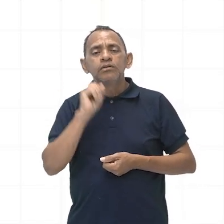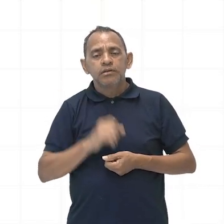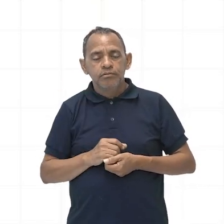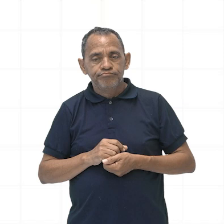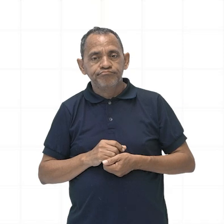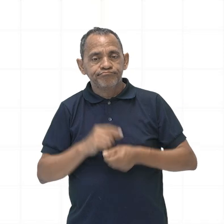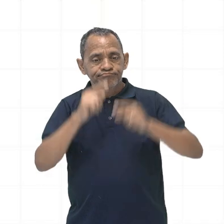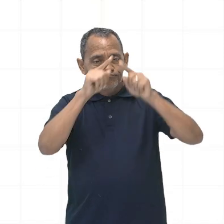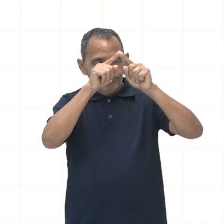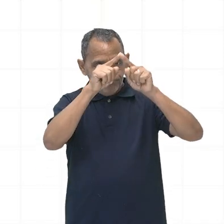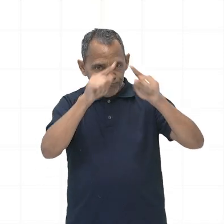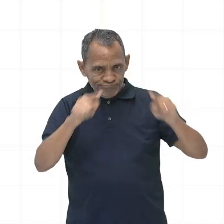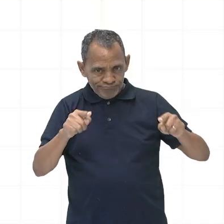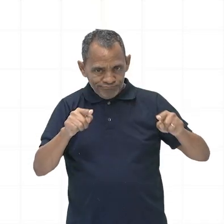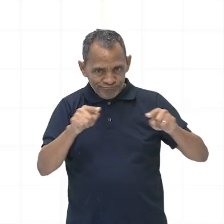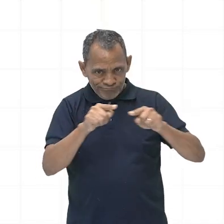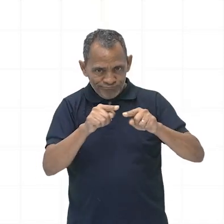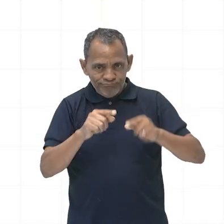a